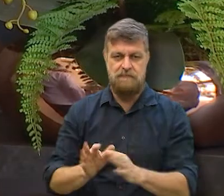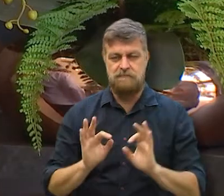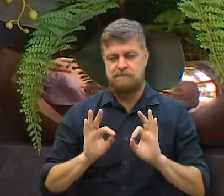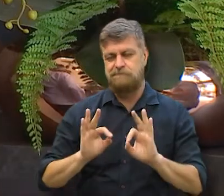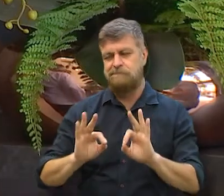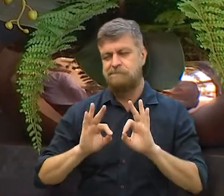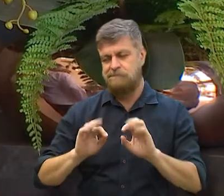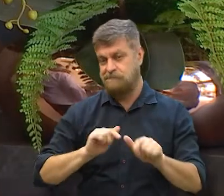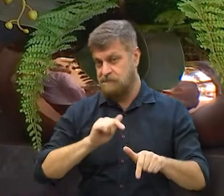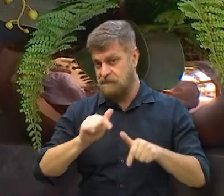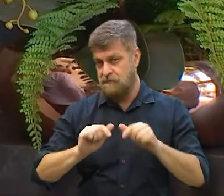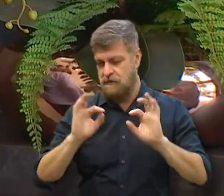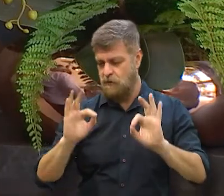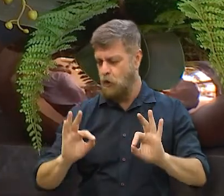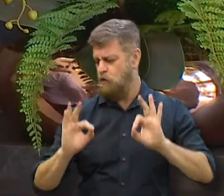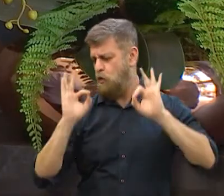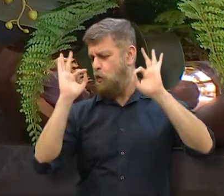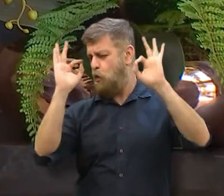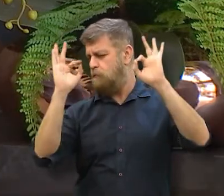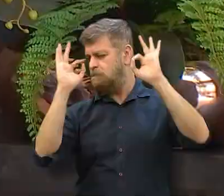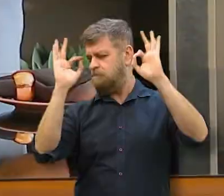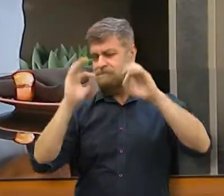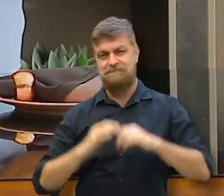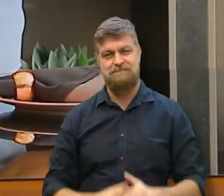vai ter um bom serviço.